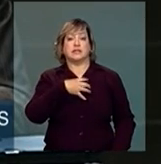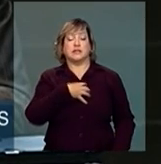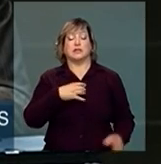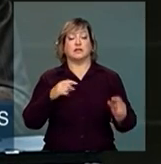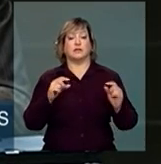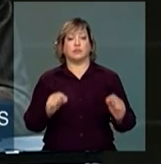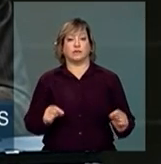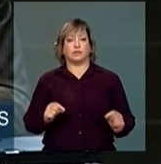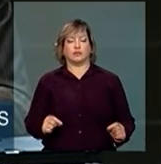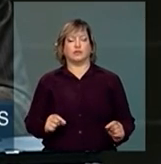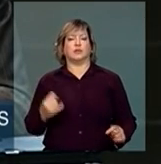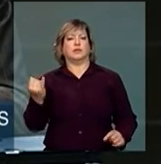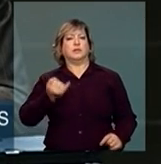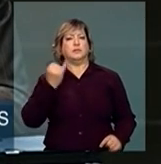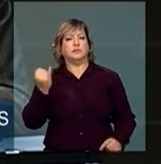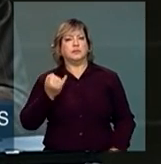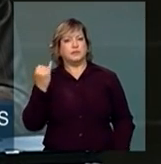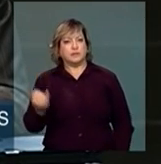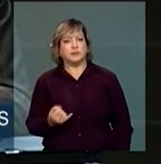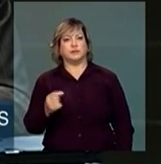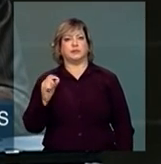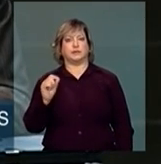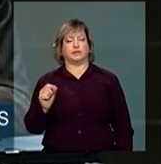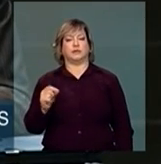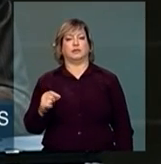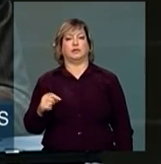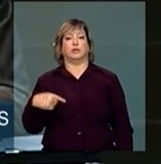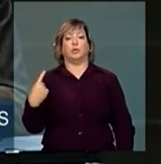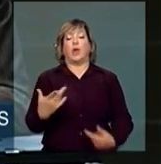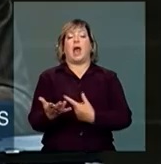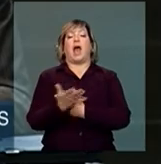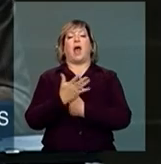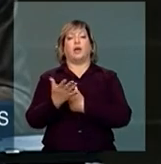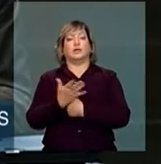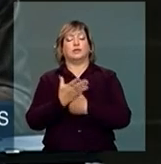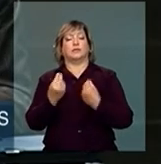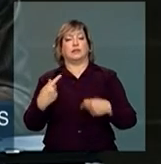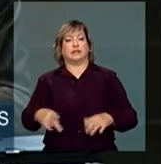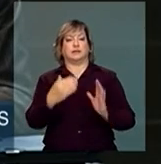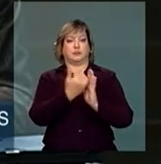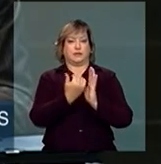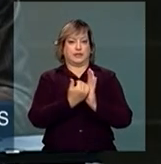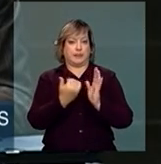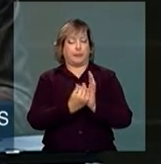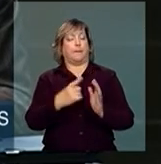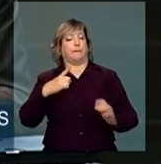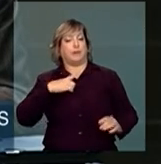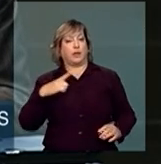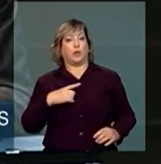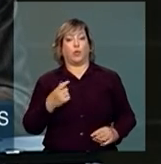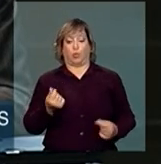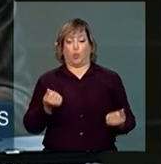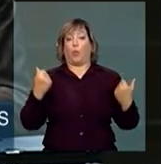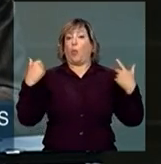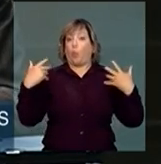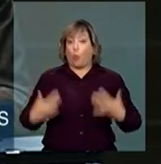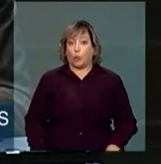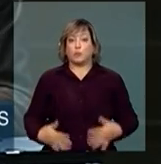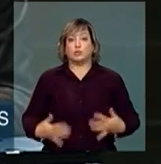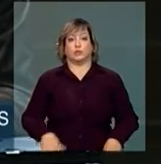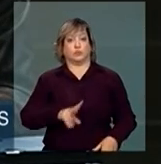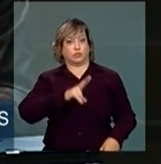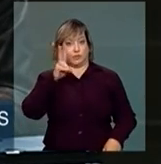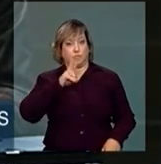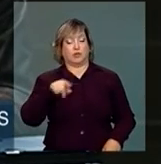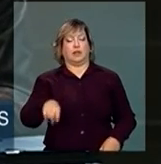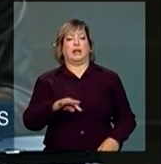tido a sensibilidade de nos auxiliar nesses programas que têm um custo elevadíssimo por parte do